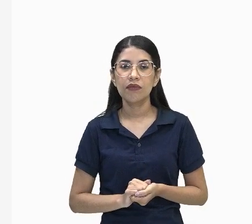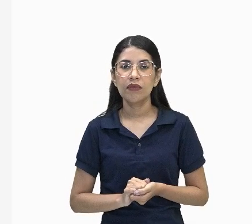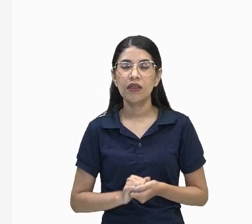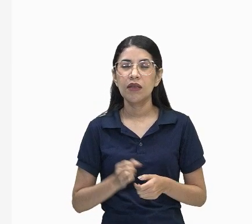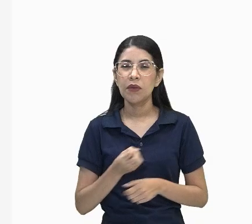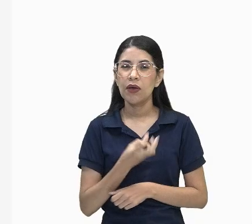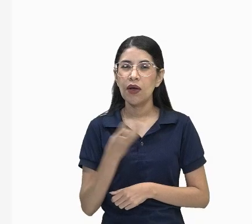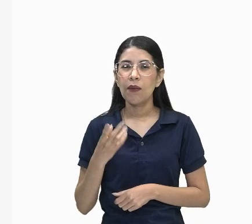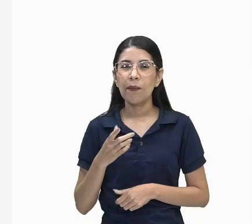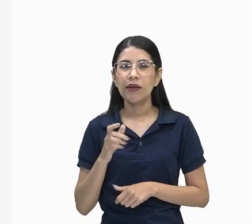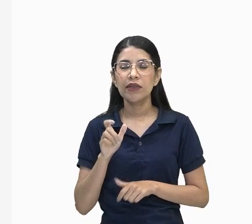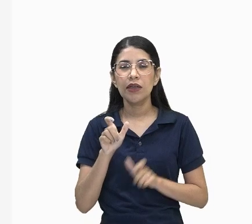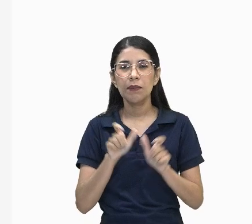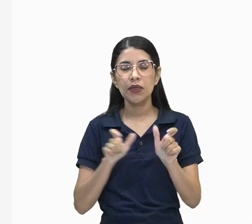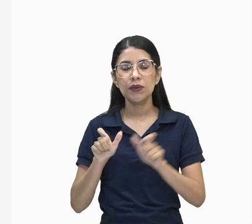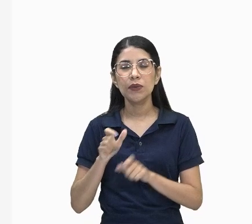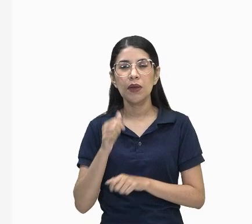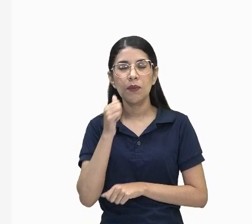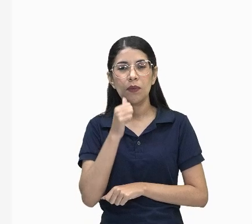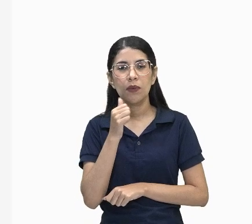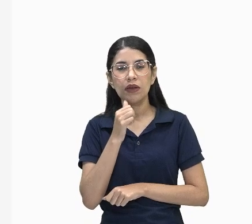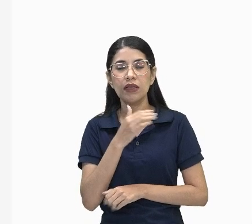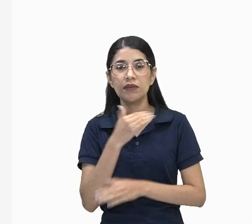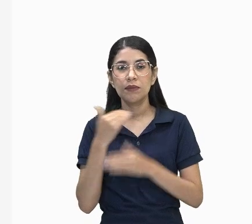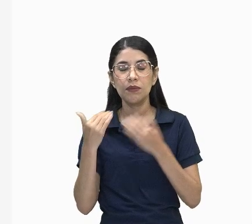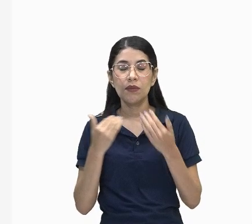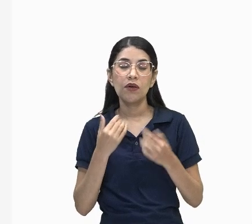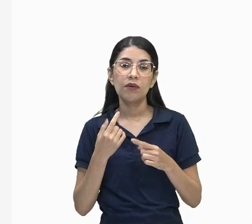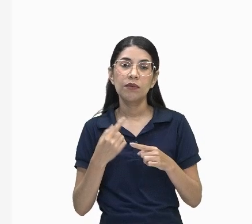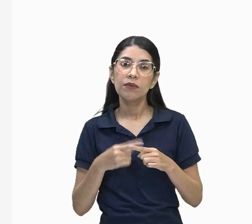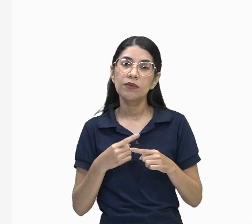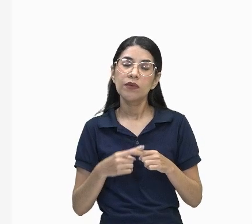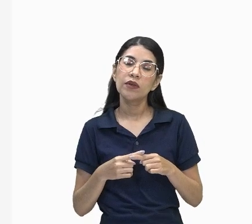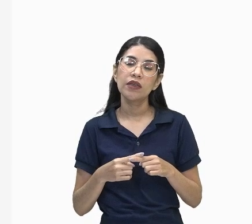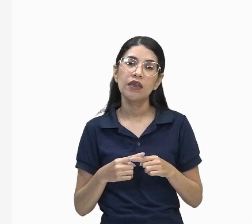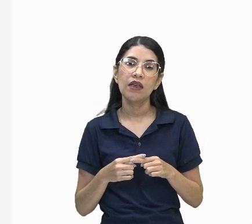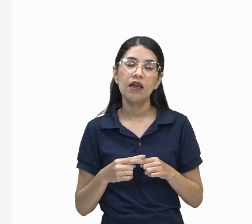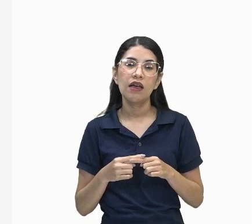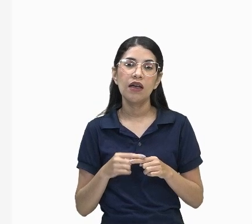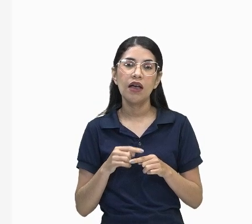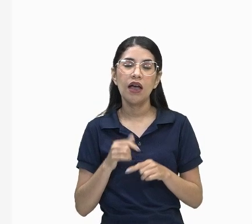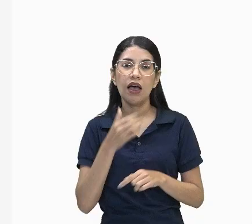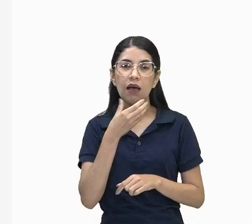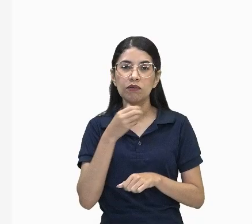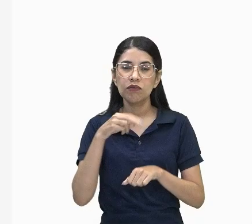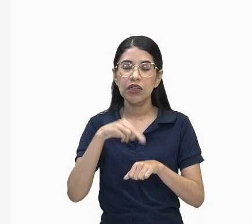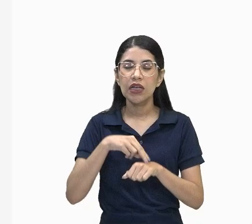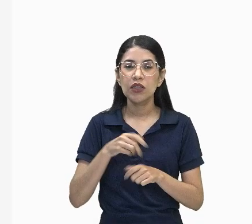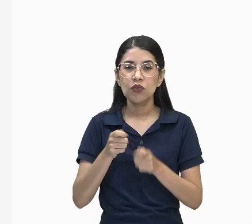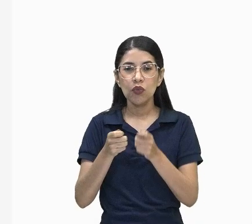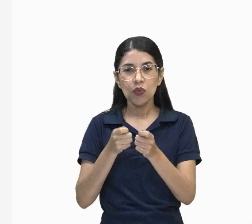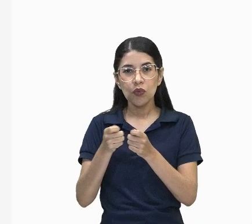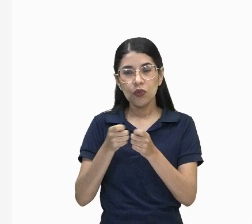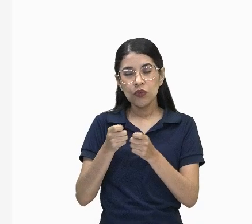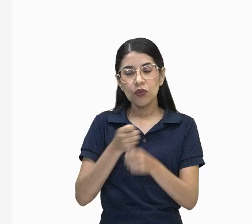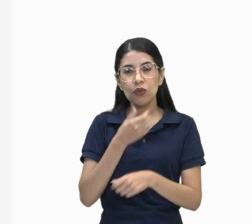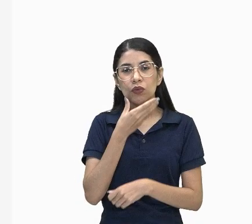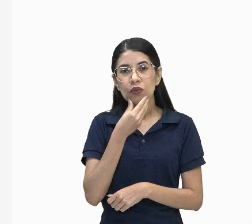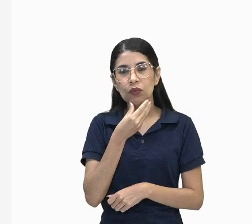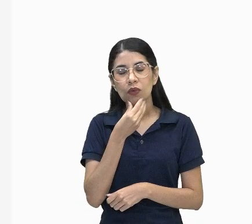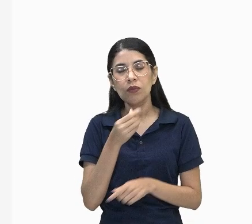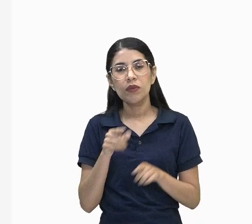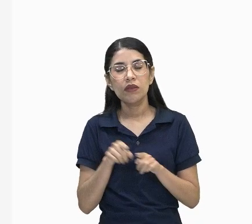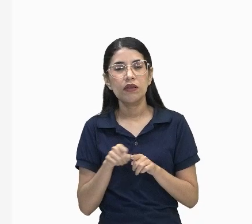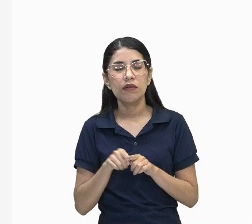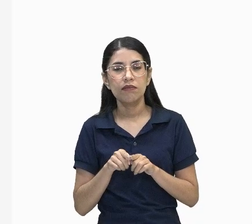feminicídios nós temos na sociedade ainda por conta, né, dessa possessividade, desse controle, né,